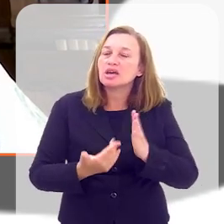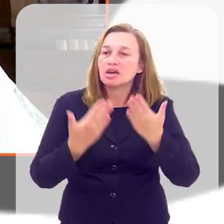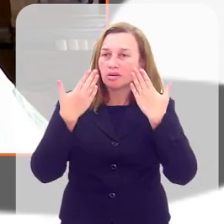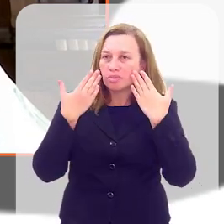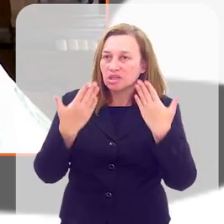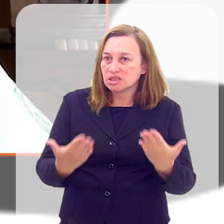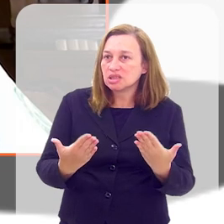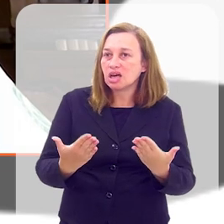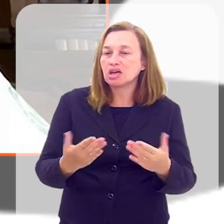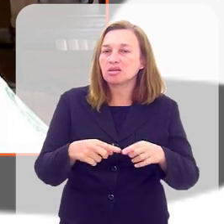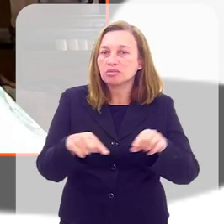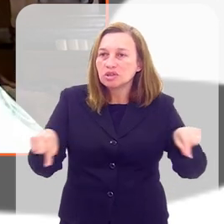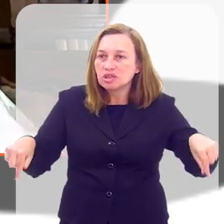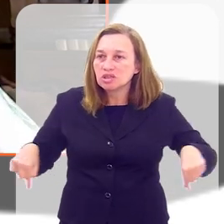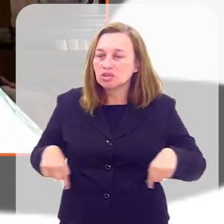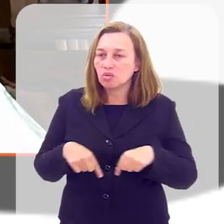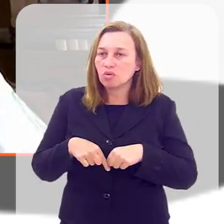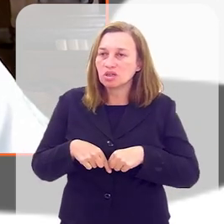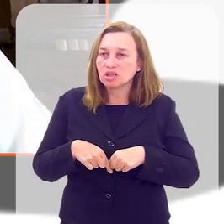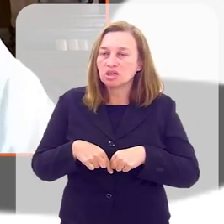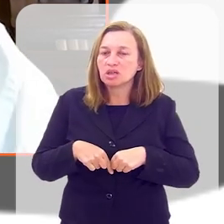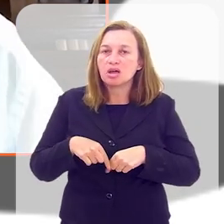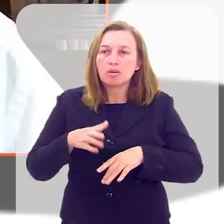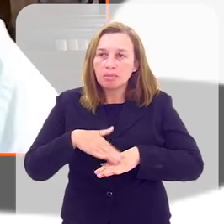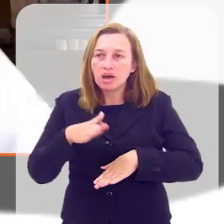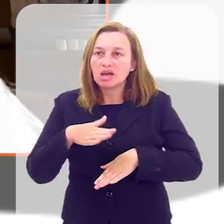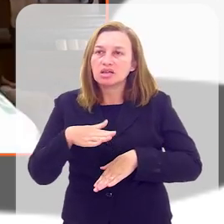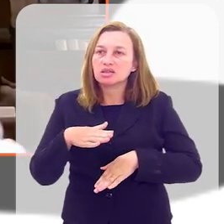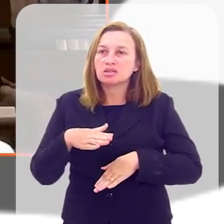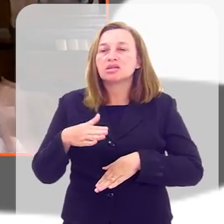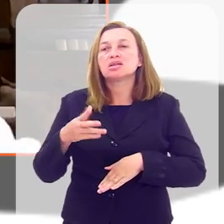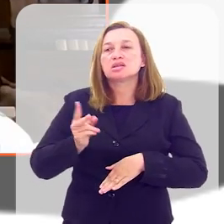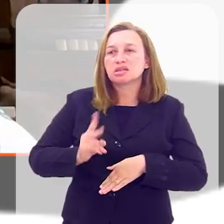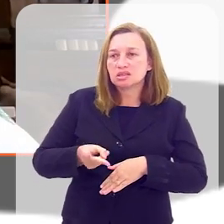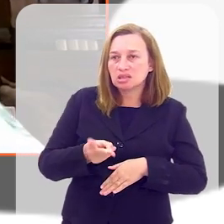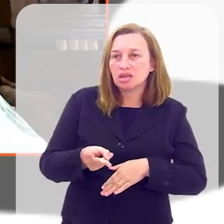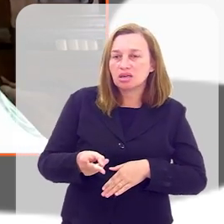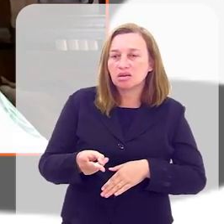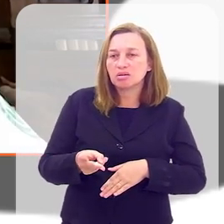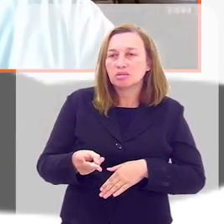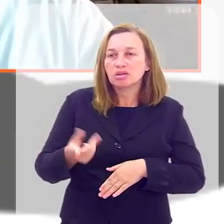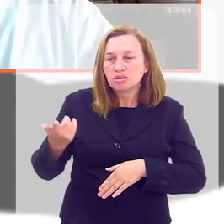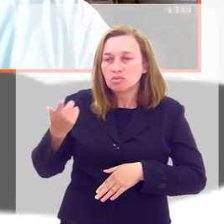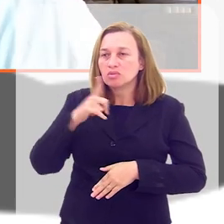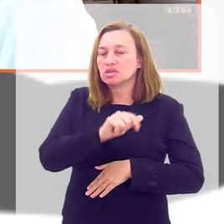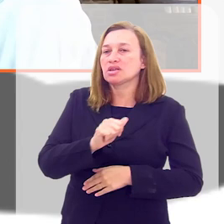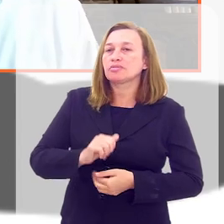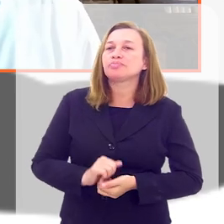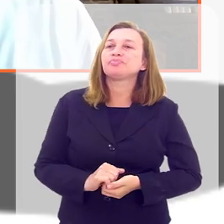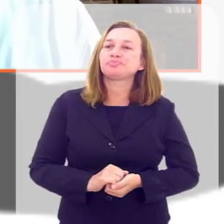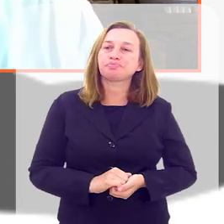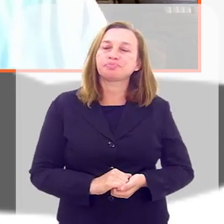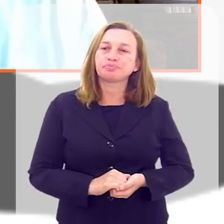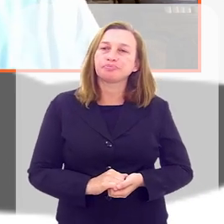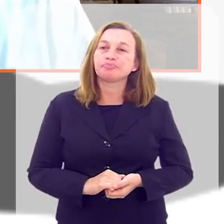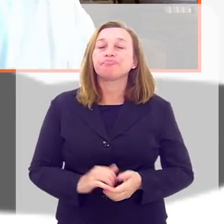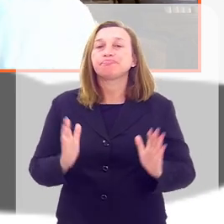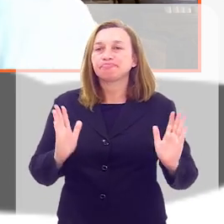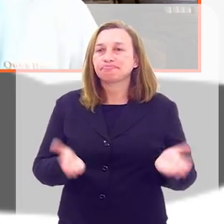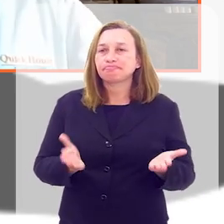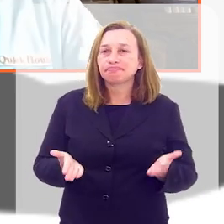empresas Tem que apresentar metade quadrada maior a gente tem a gente sempre geralmente tem vantagem nesse